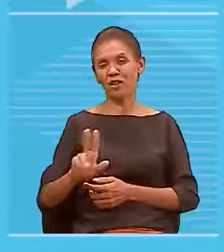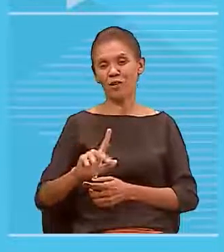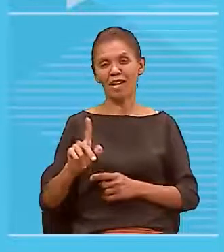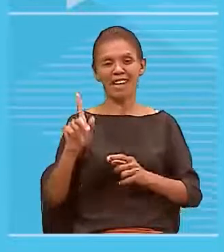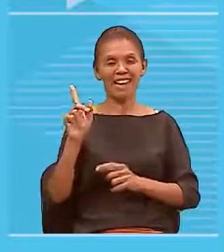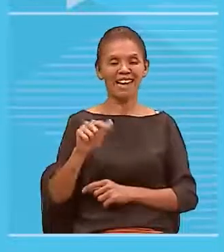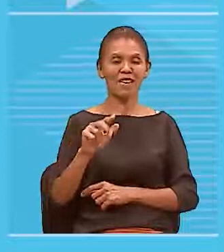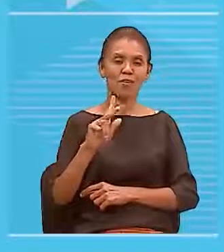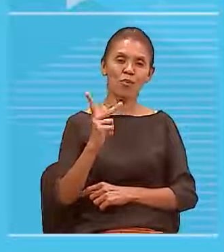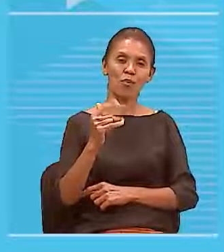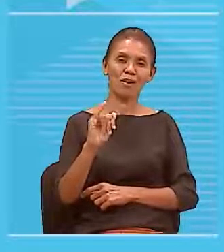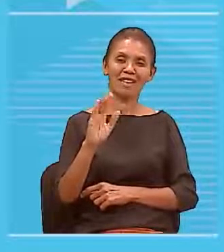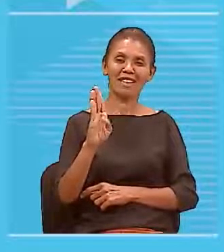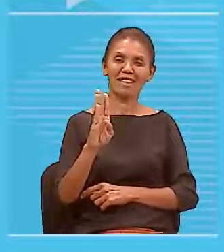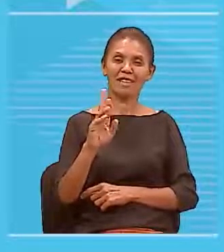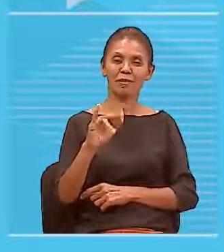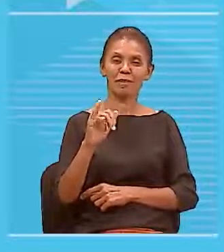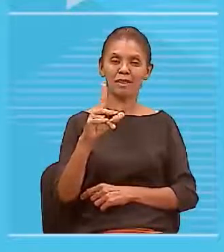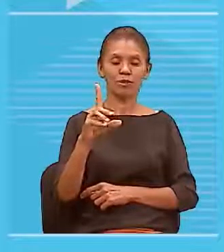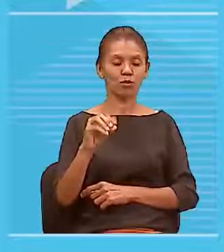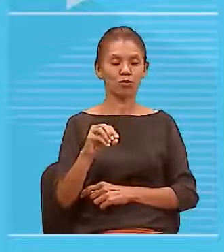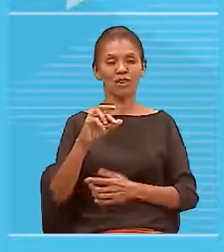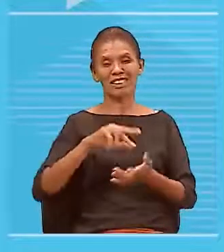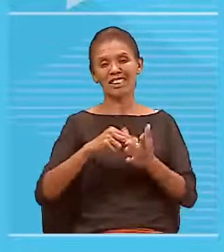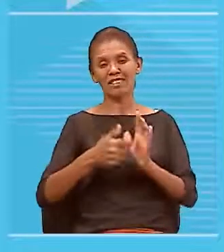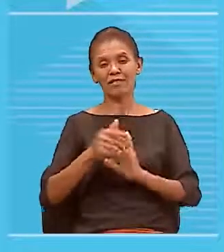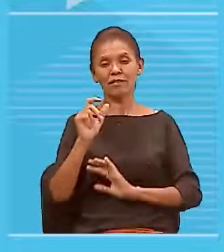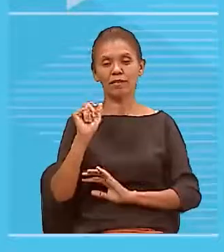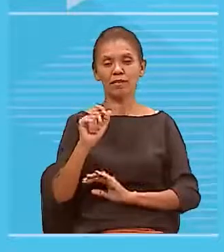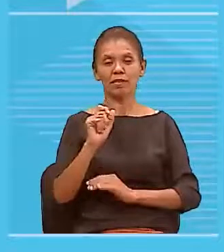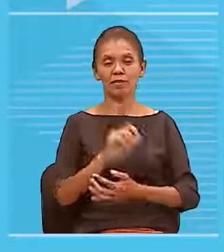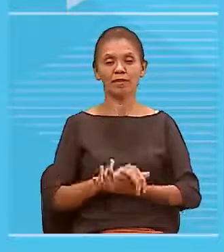híbrido. O que é um híbrido?